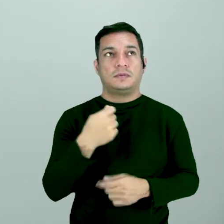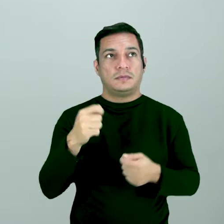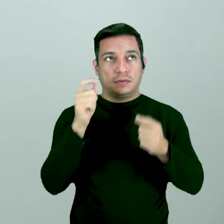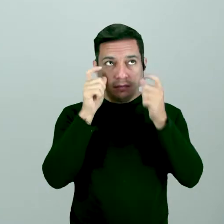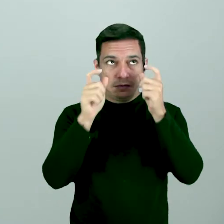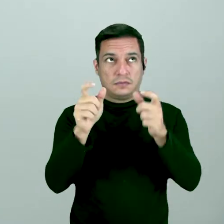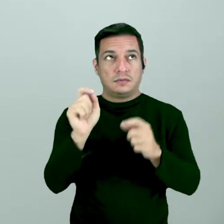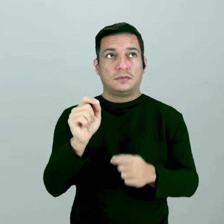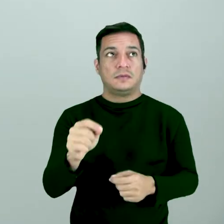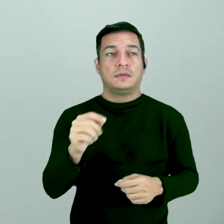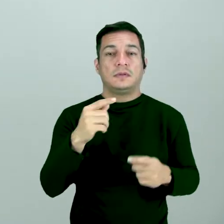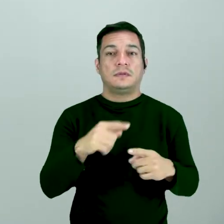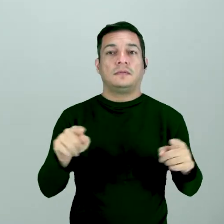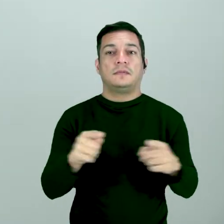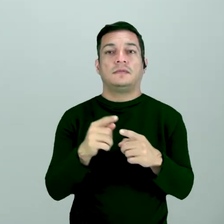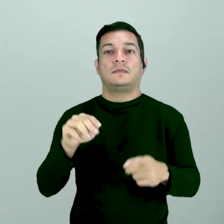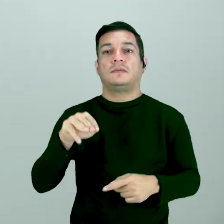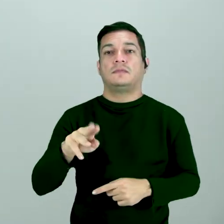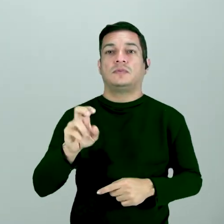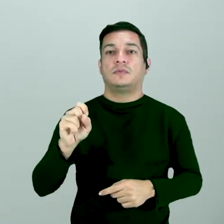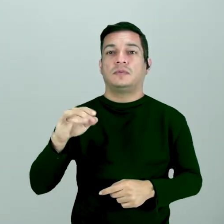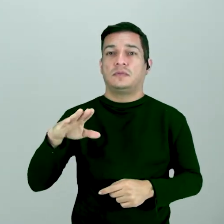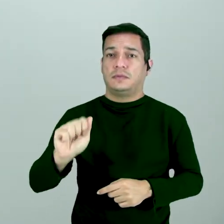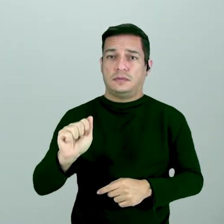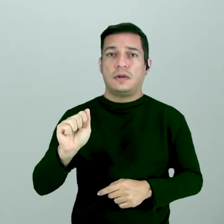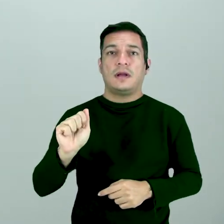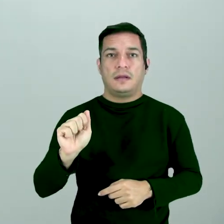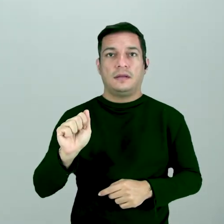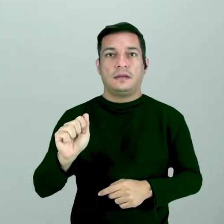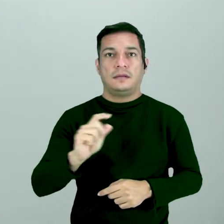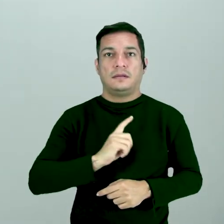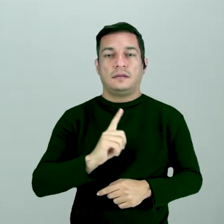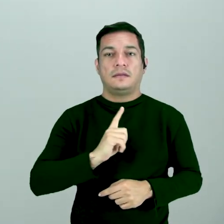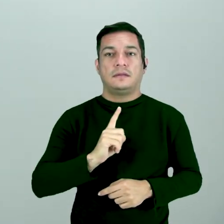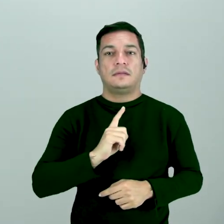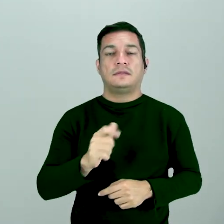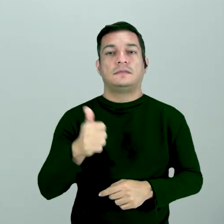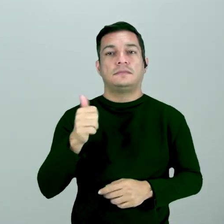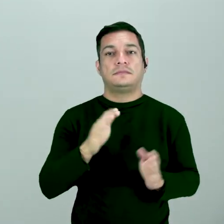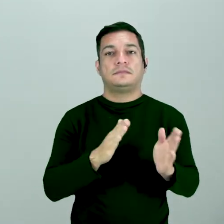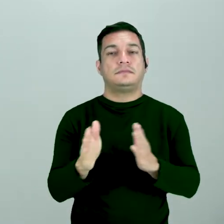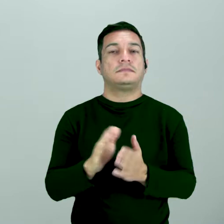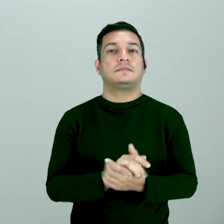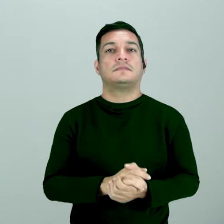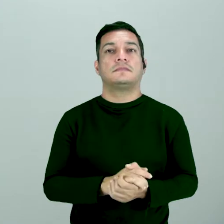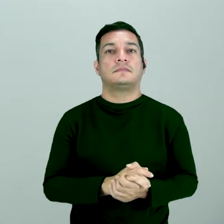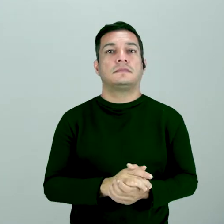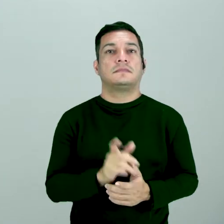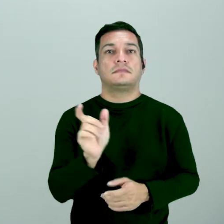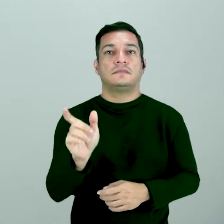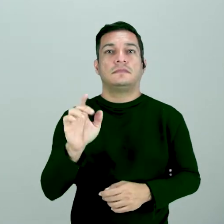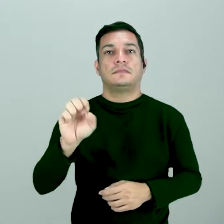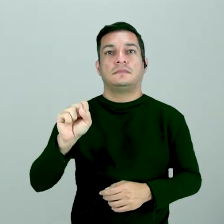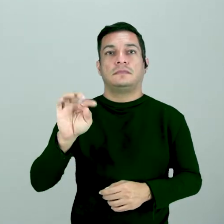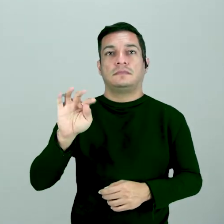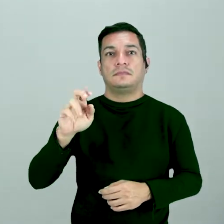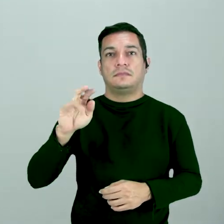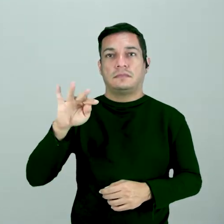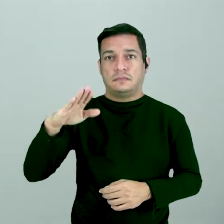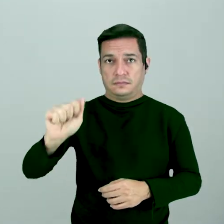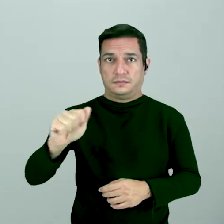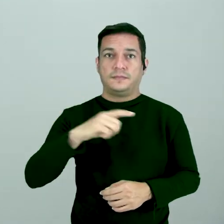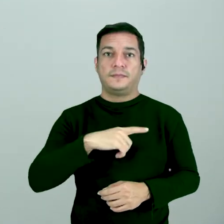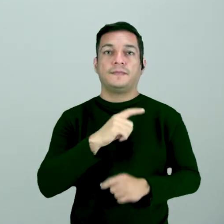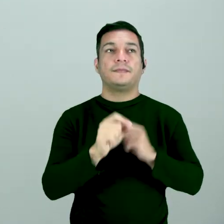palavra música. Vejam que ela está bem pontuada ali, marcando o primeiro período. E também a palavra estética. Ali, há